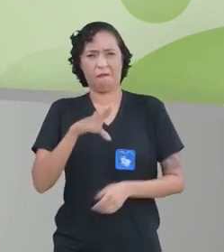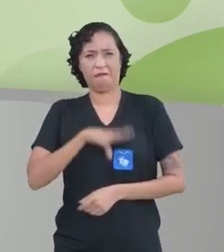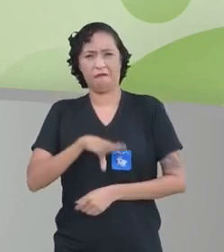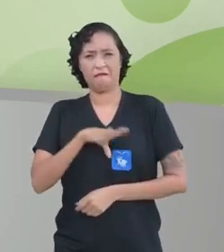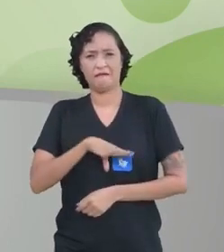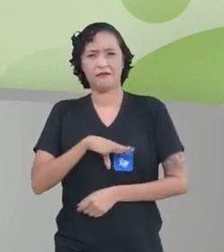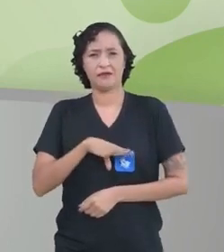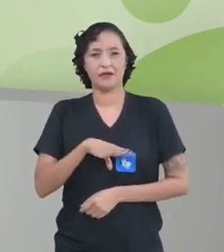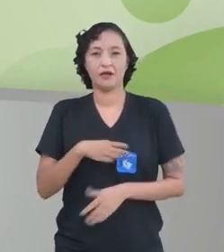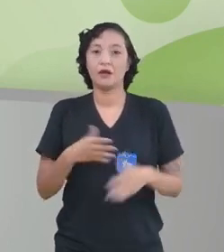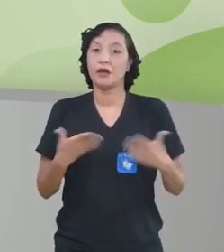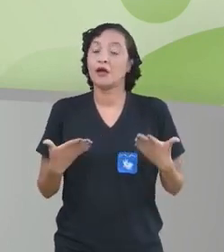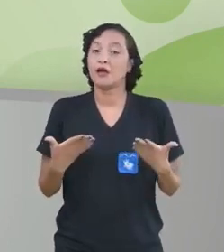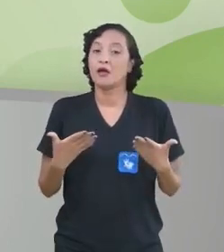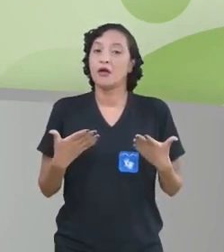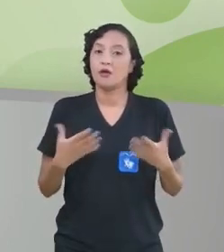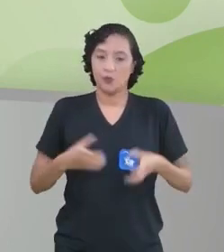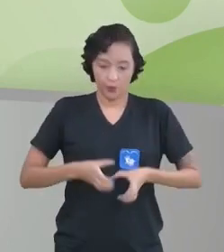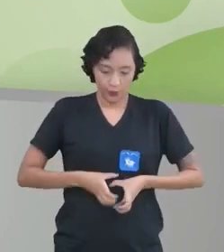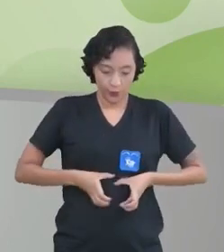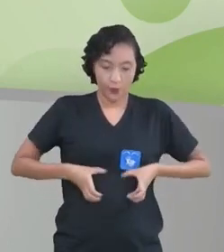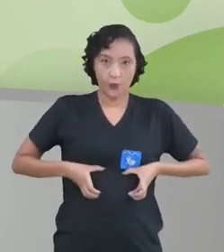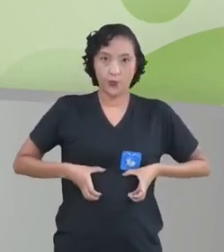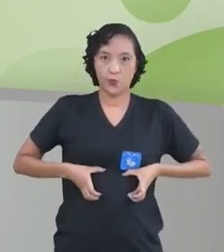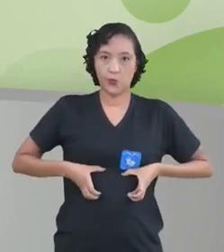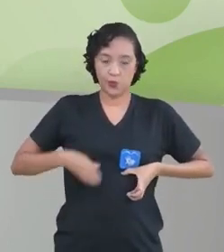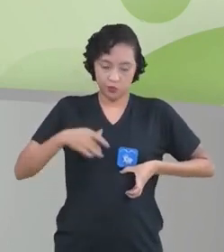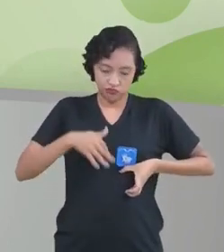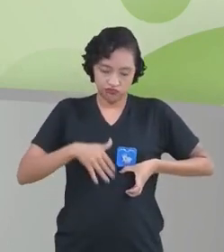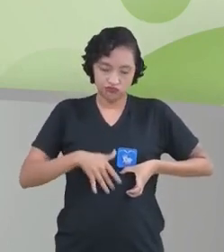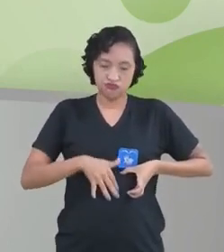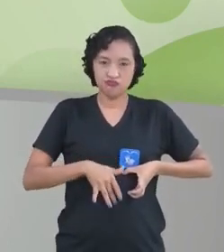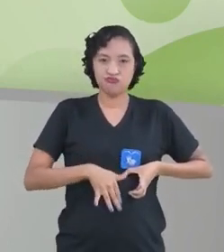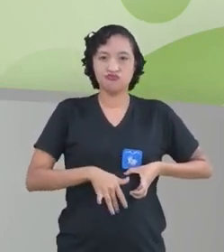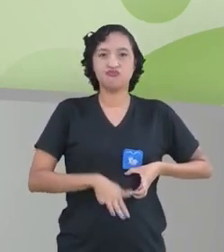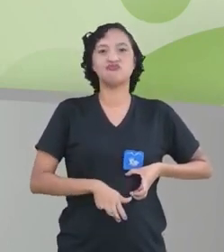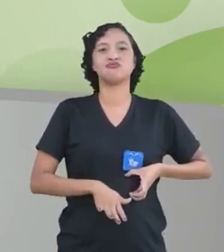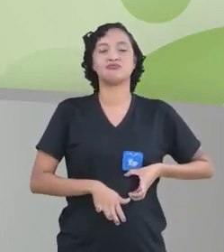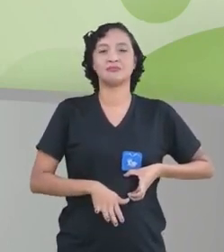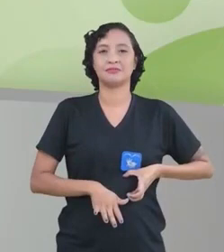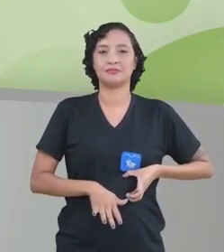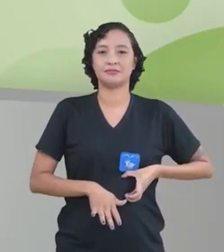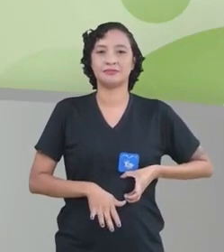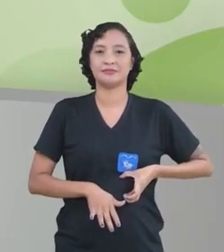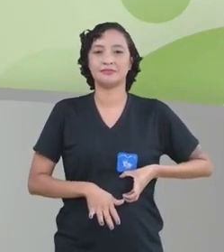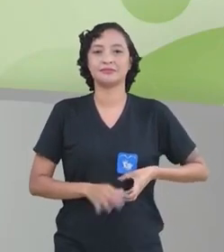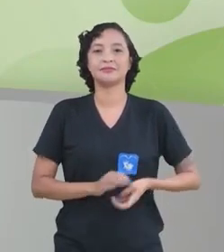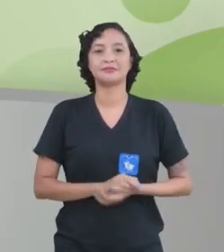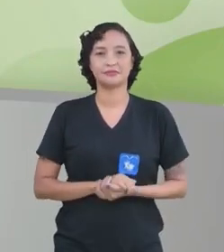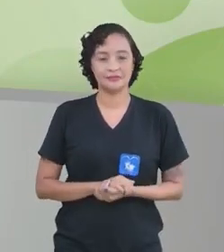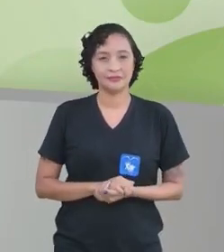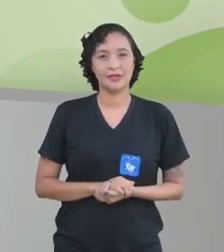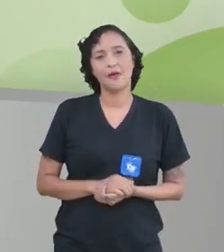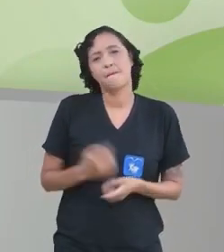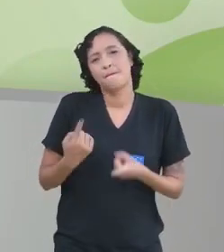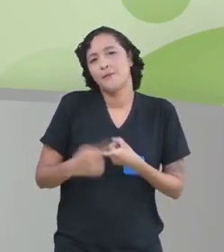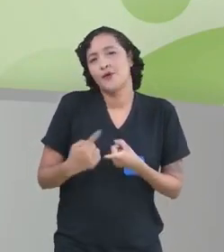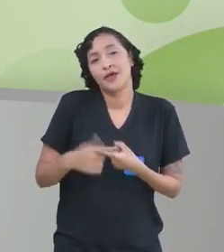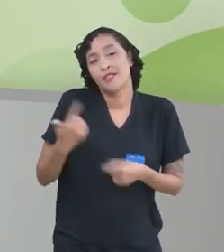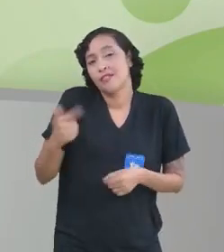a descamação do útero, né? Que